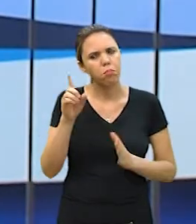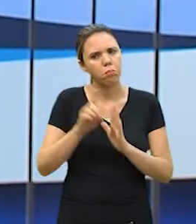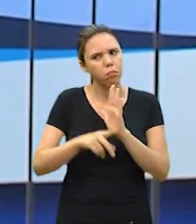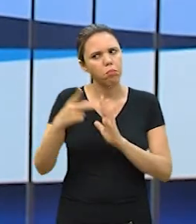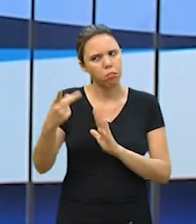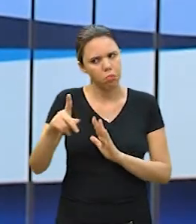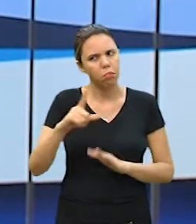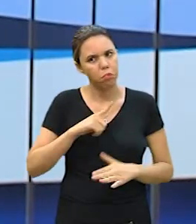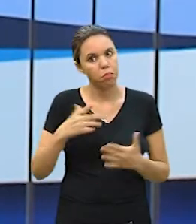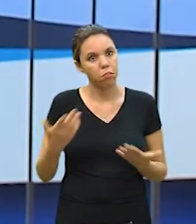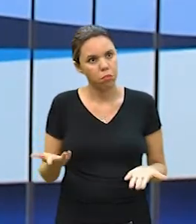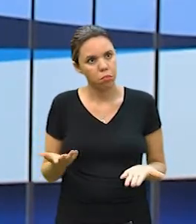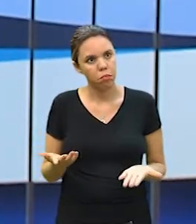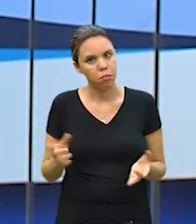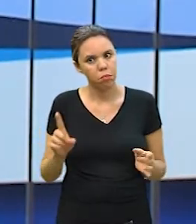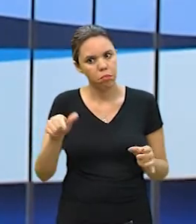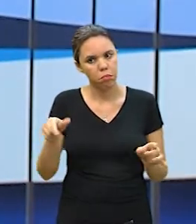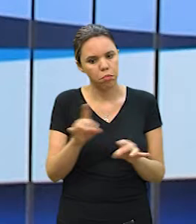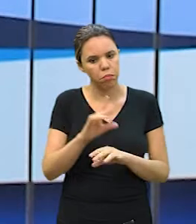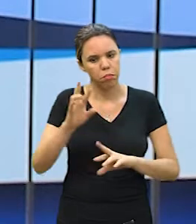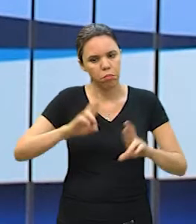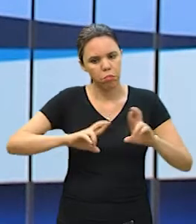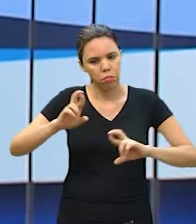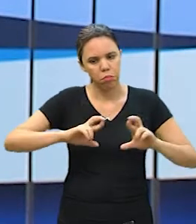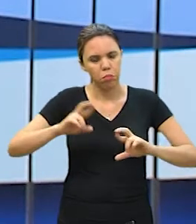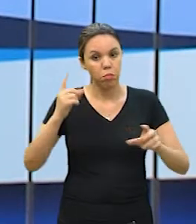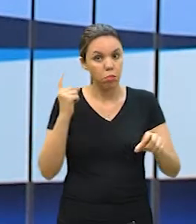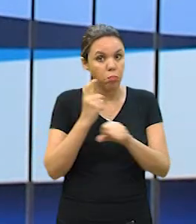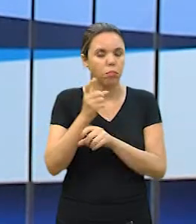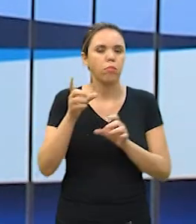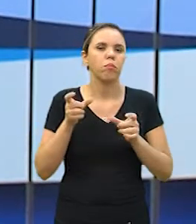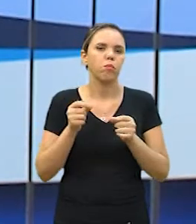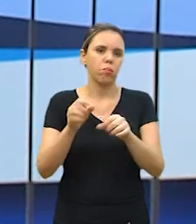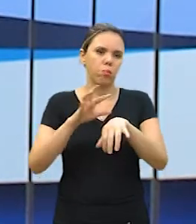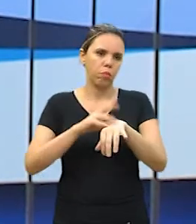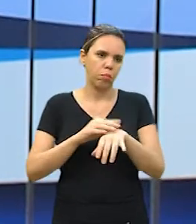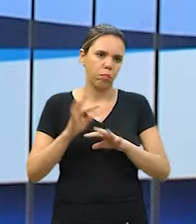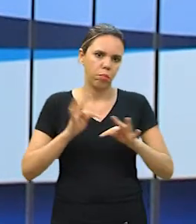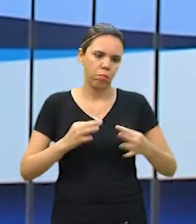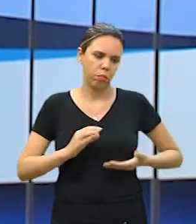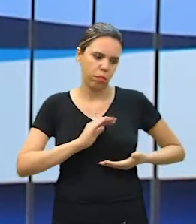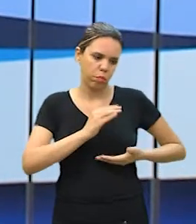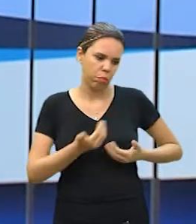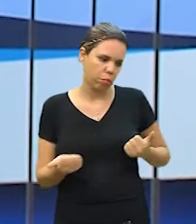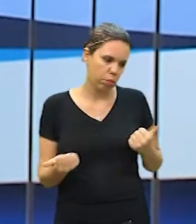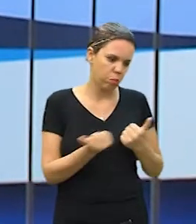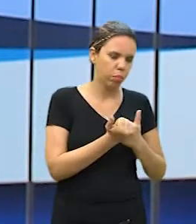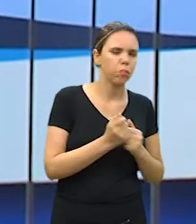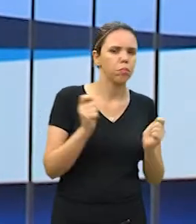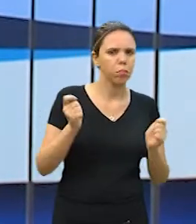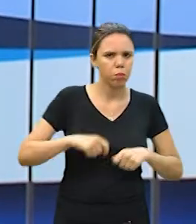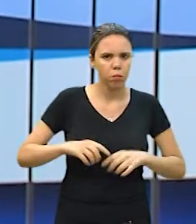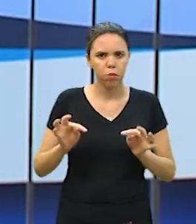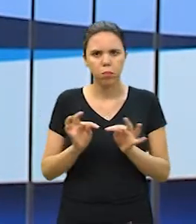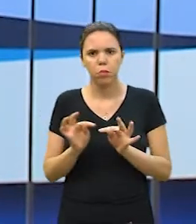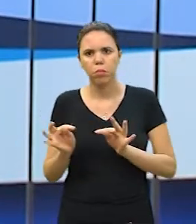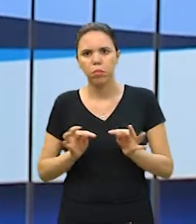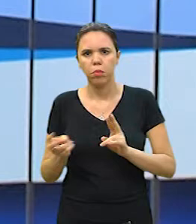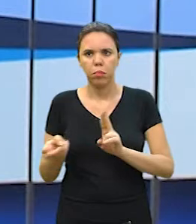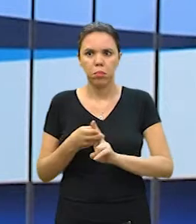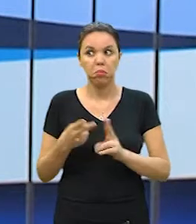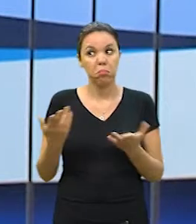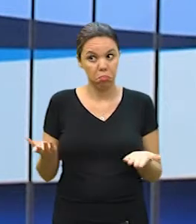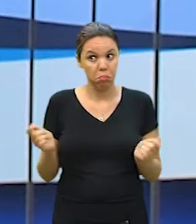sabe dos direitos que ela tem após o diagnóstico da doença? Como reconstrução mamária pode ser feita